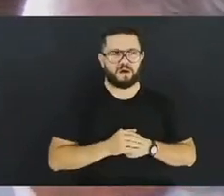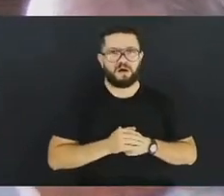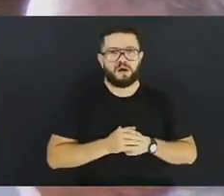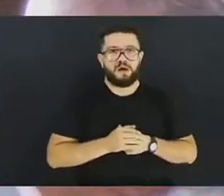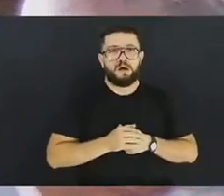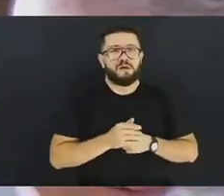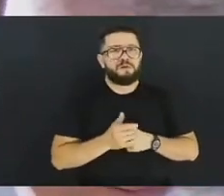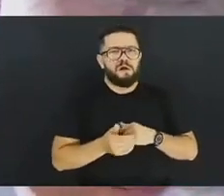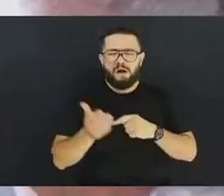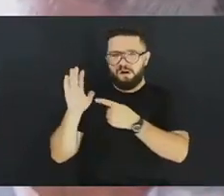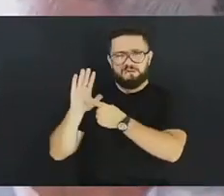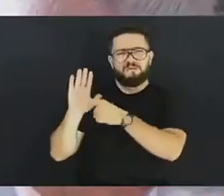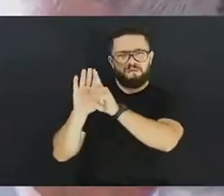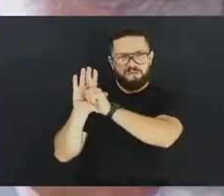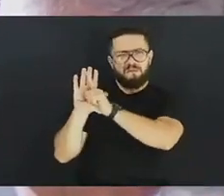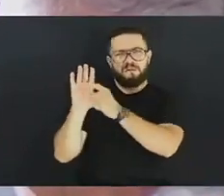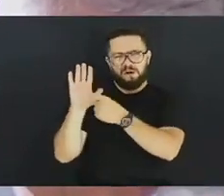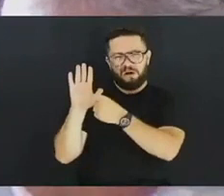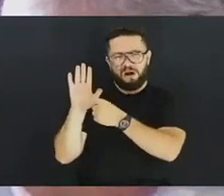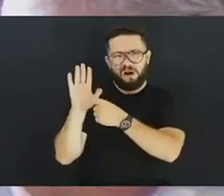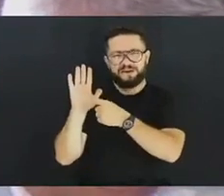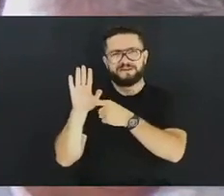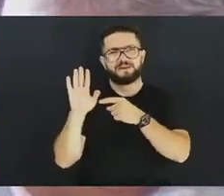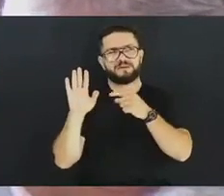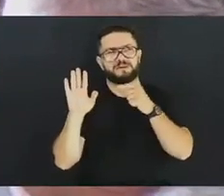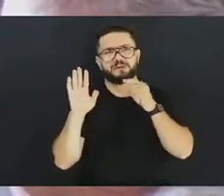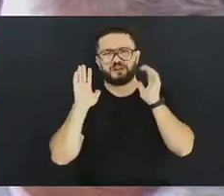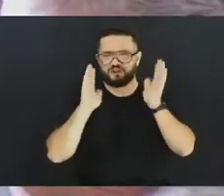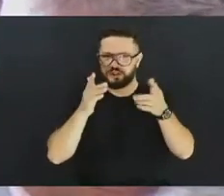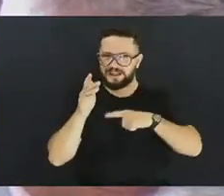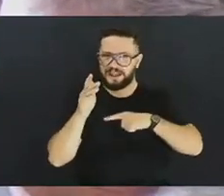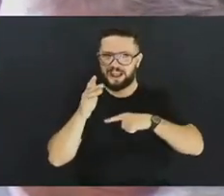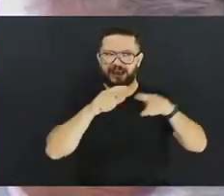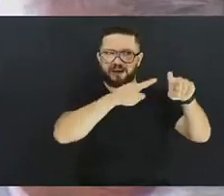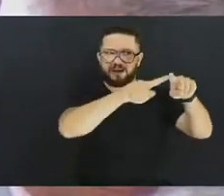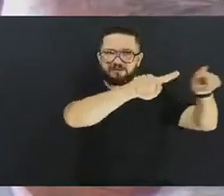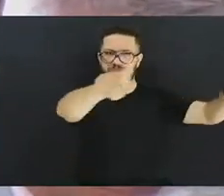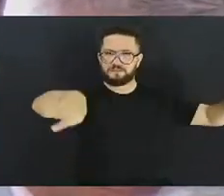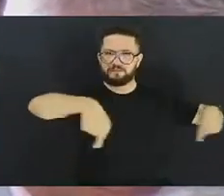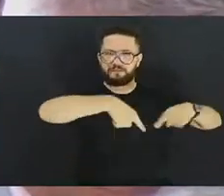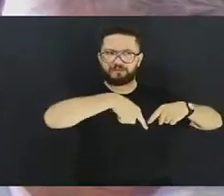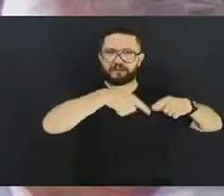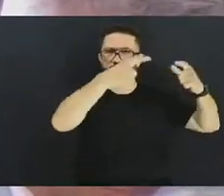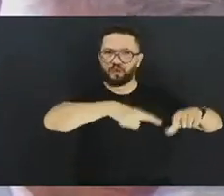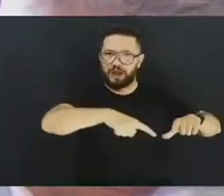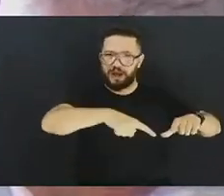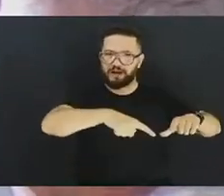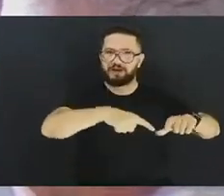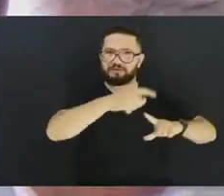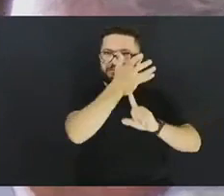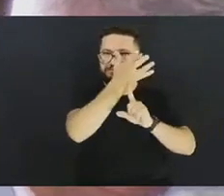já existem áreas, né, que fazem esse plantio de pinheiros para